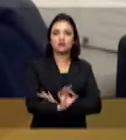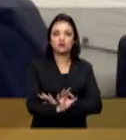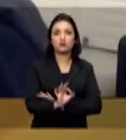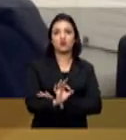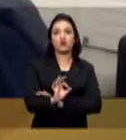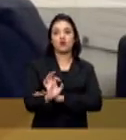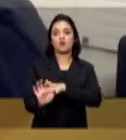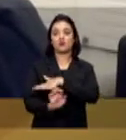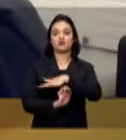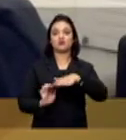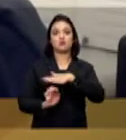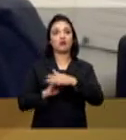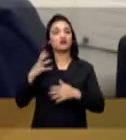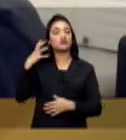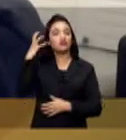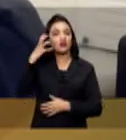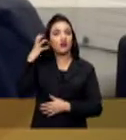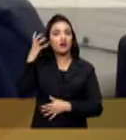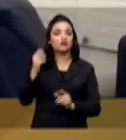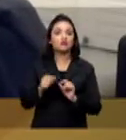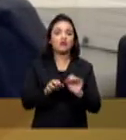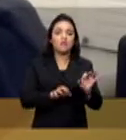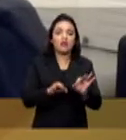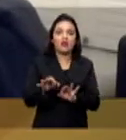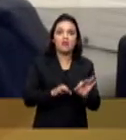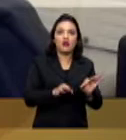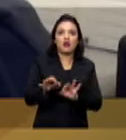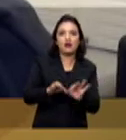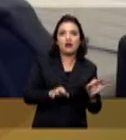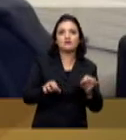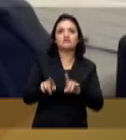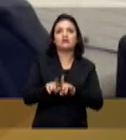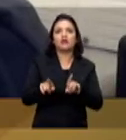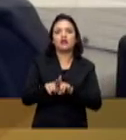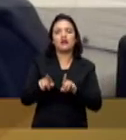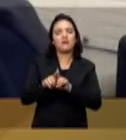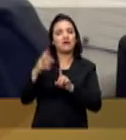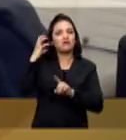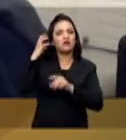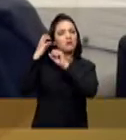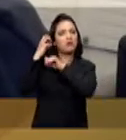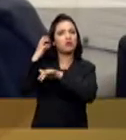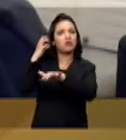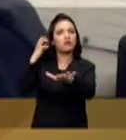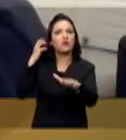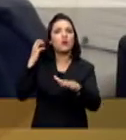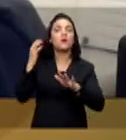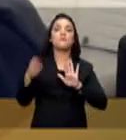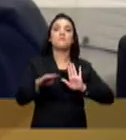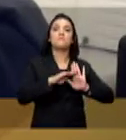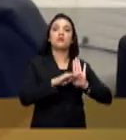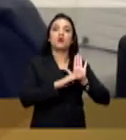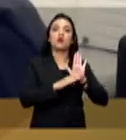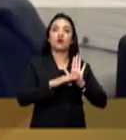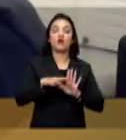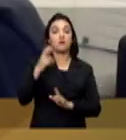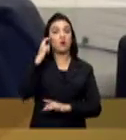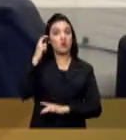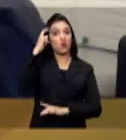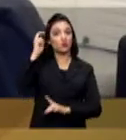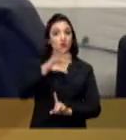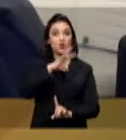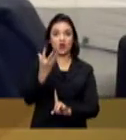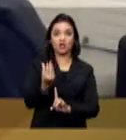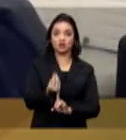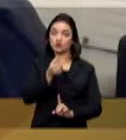na produção e transmissão de programas culturais, artísticos e jornalísticos locais,